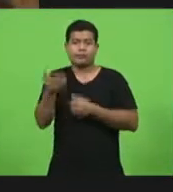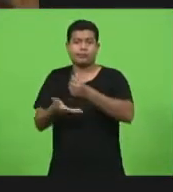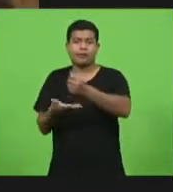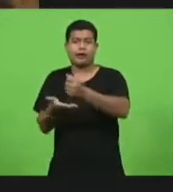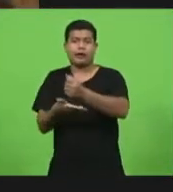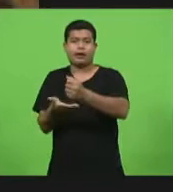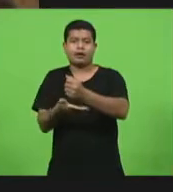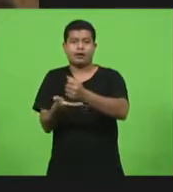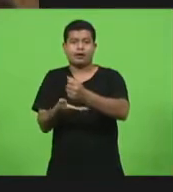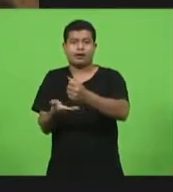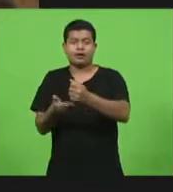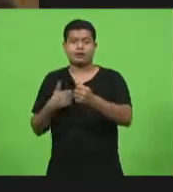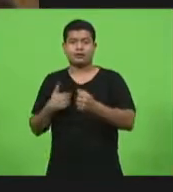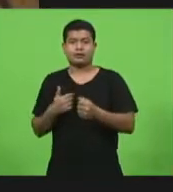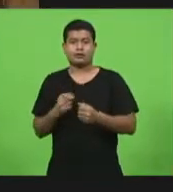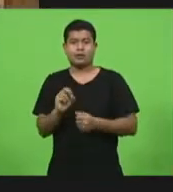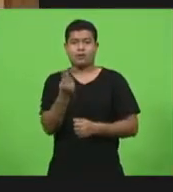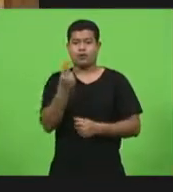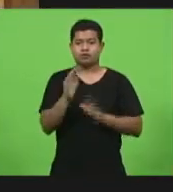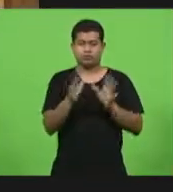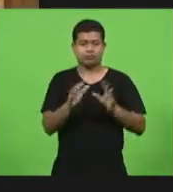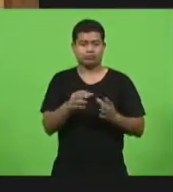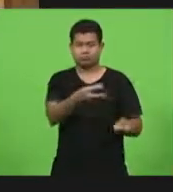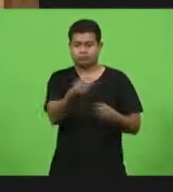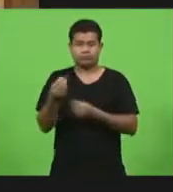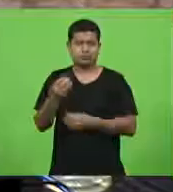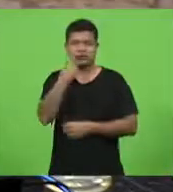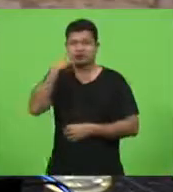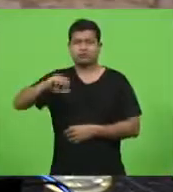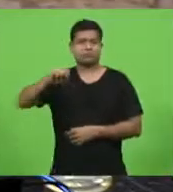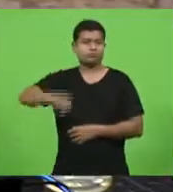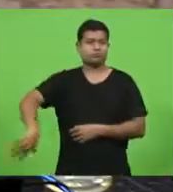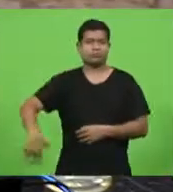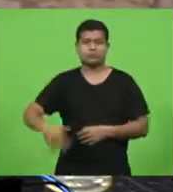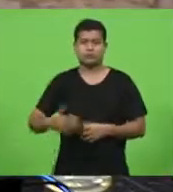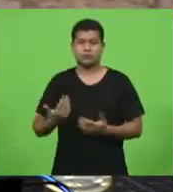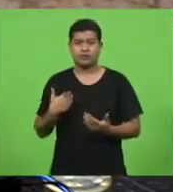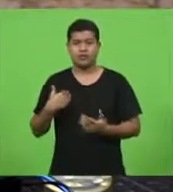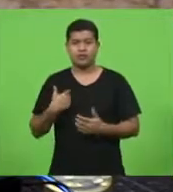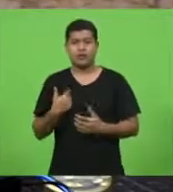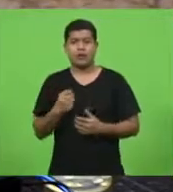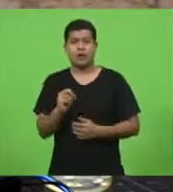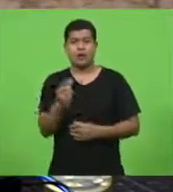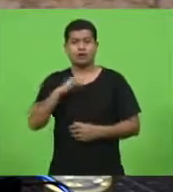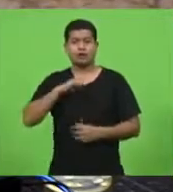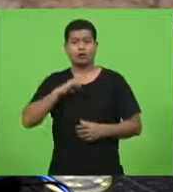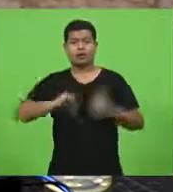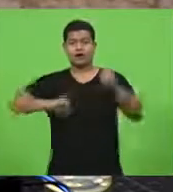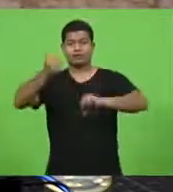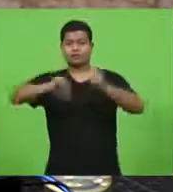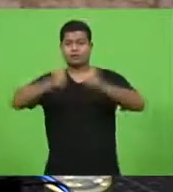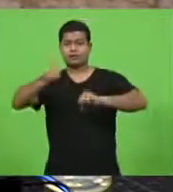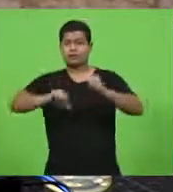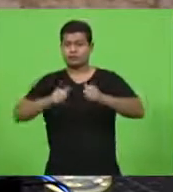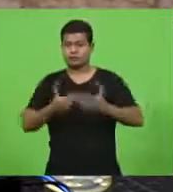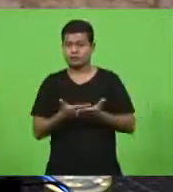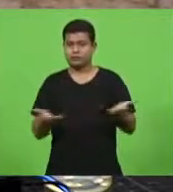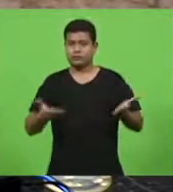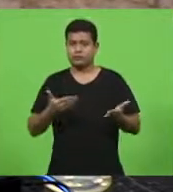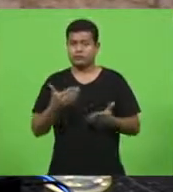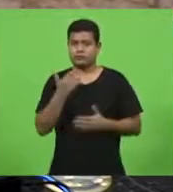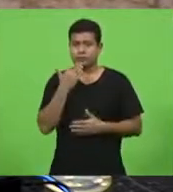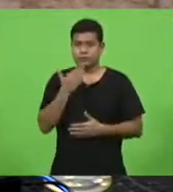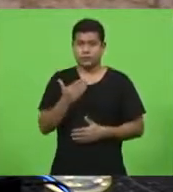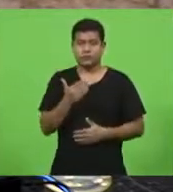essas indicações elas vão direto para a trituradora de papel, elas são utilizadas como base para pedir policiamento para uma